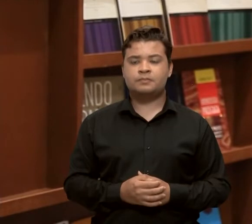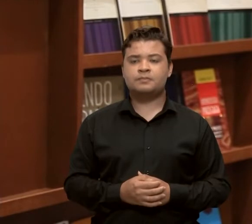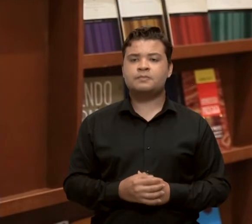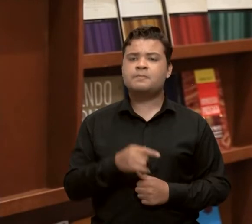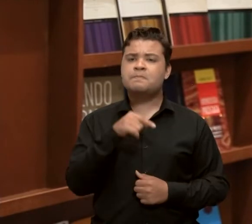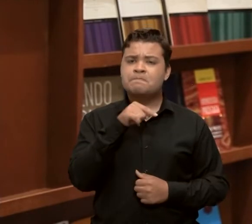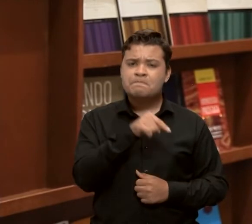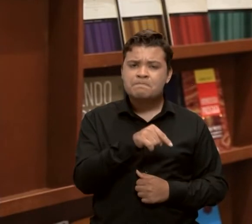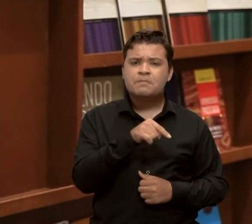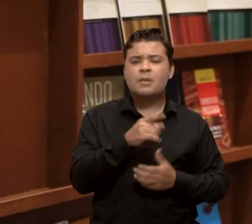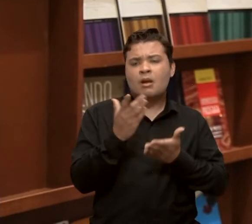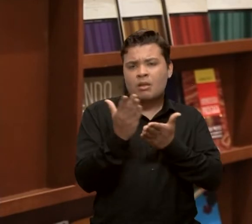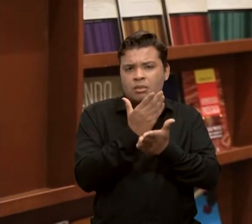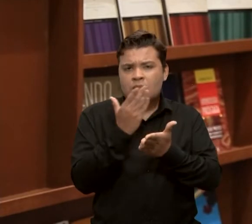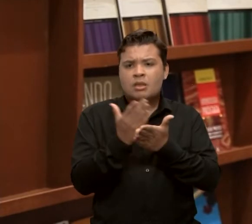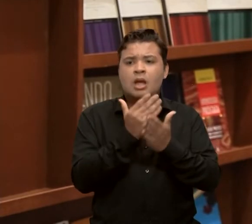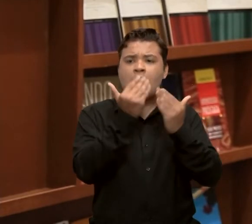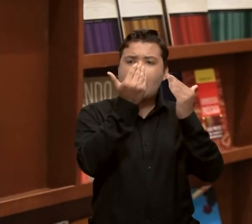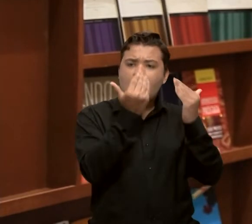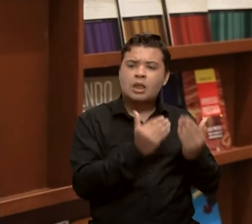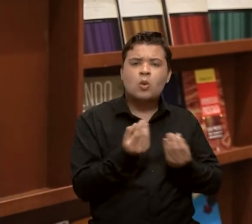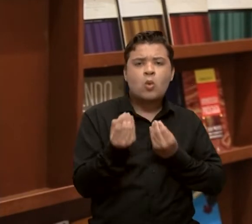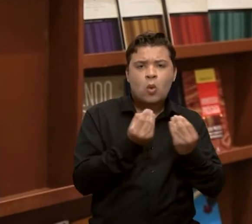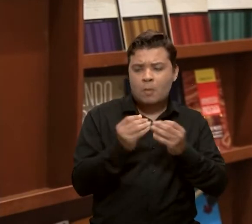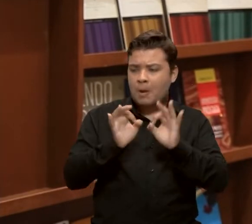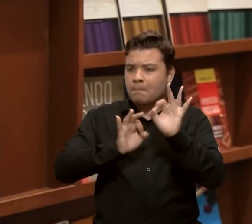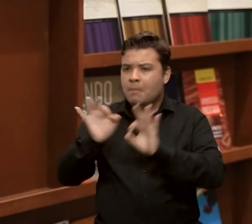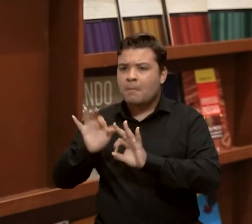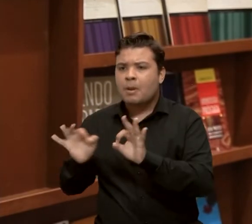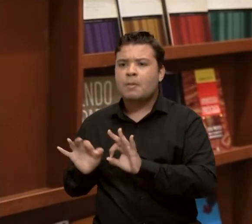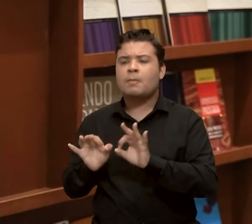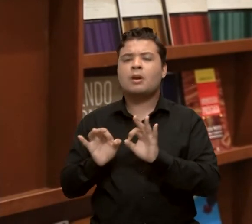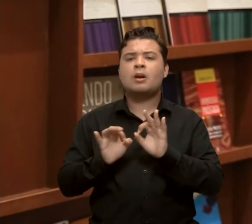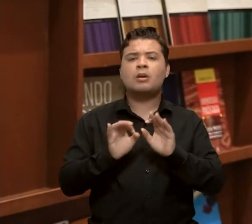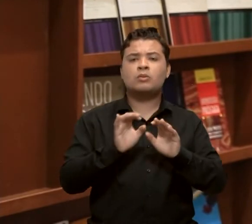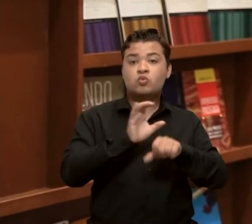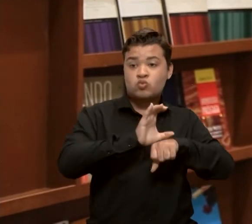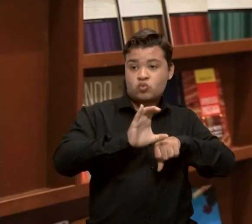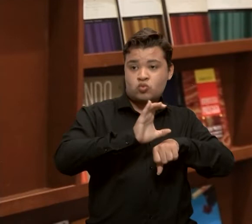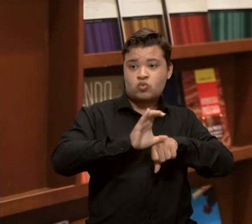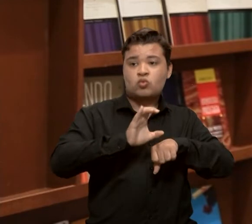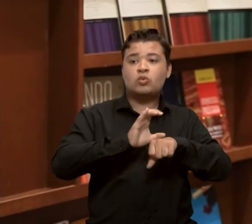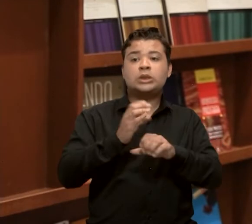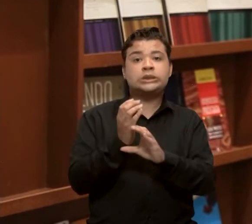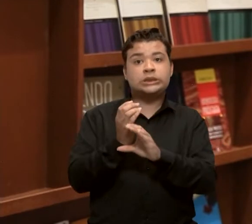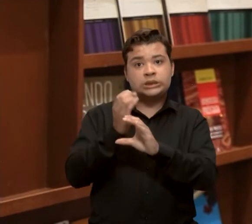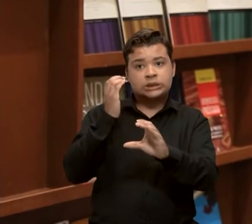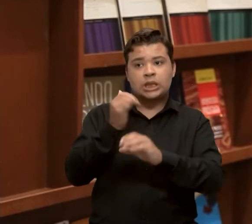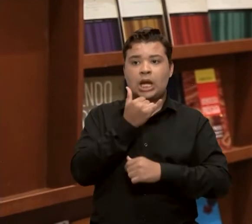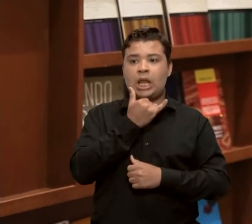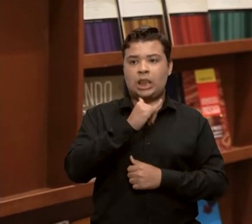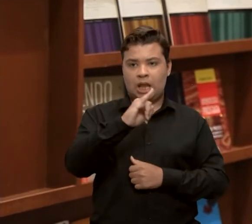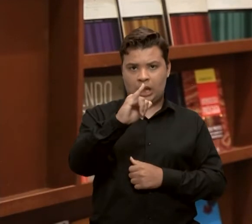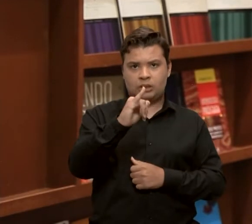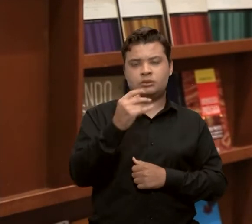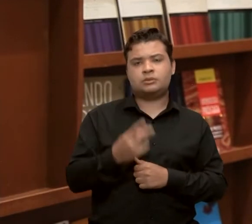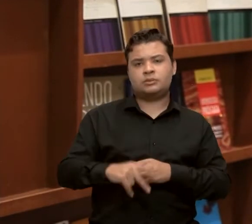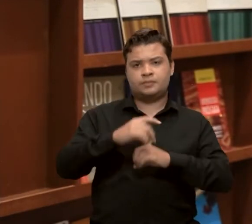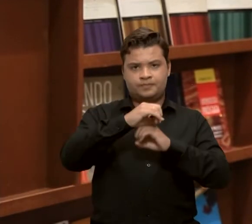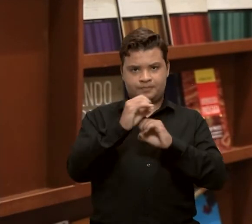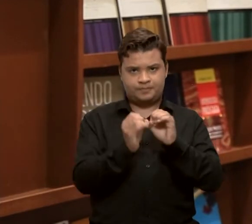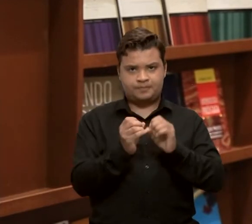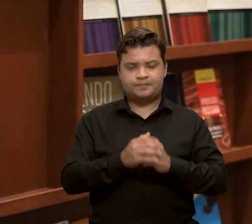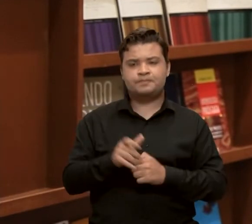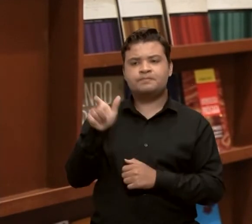uma análise do processo de constituição e consolidação do curso de Engenharia Elétrica da UFG. A